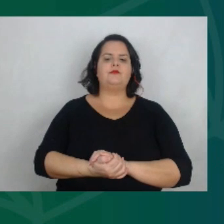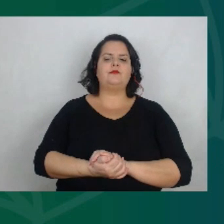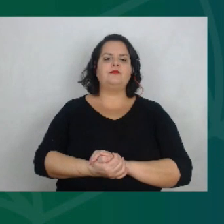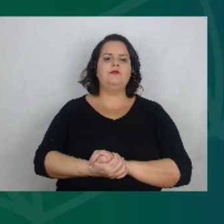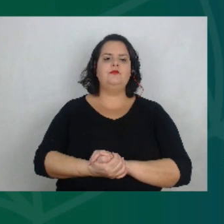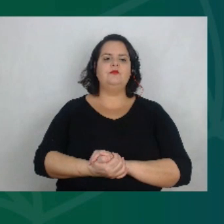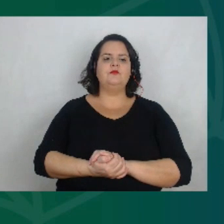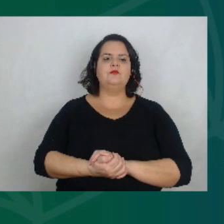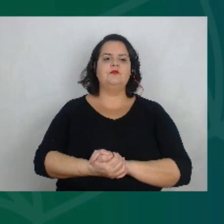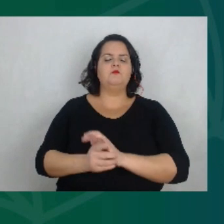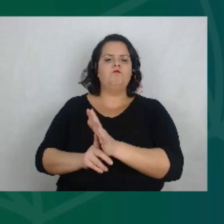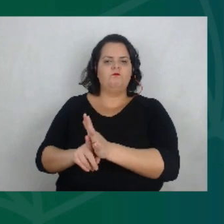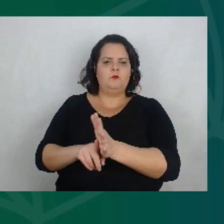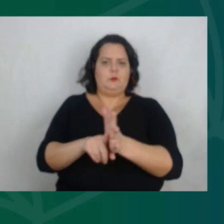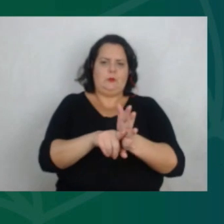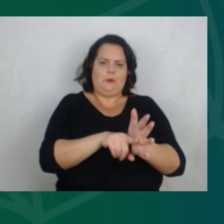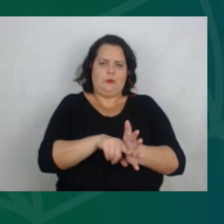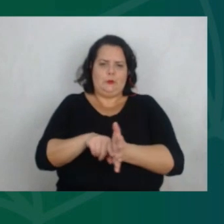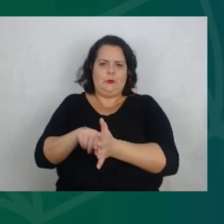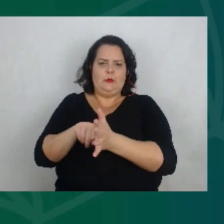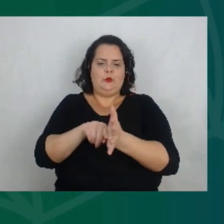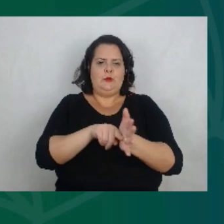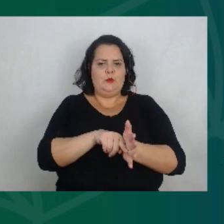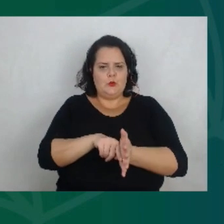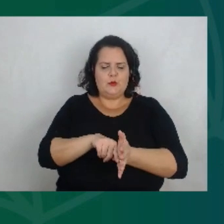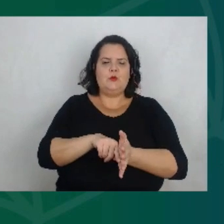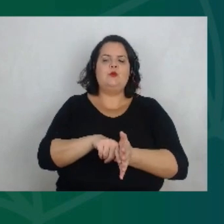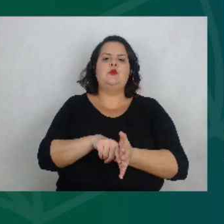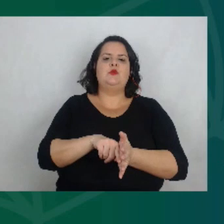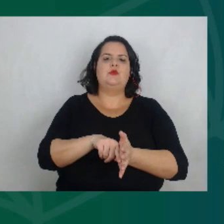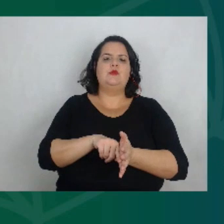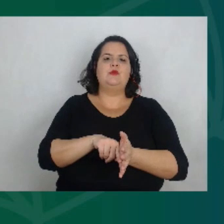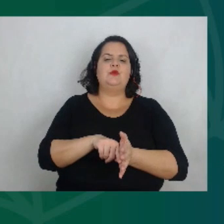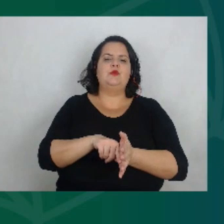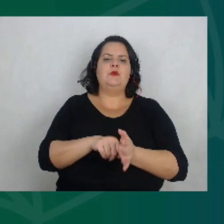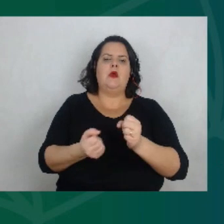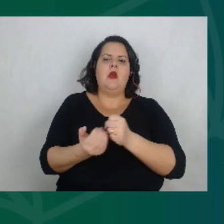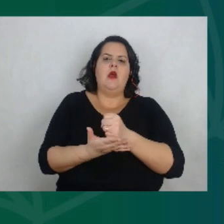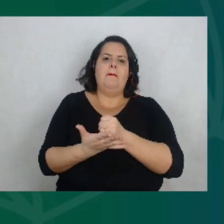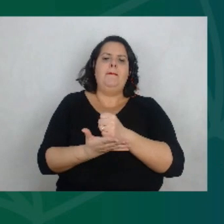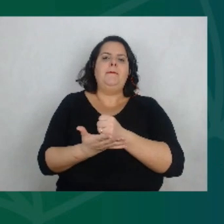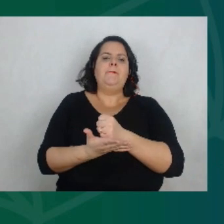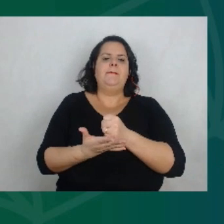Então, os estudos clínicos com a primeira vacina à base de